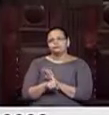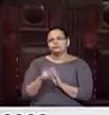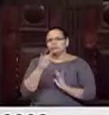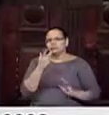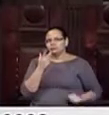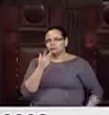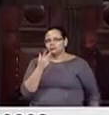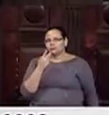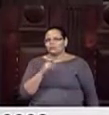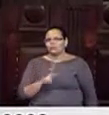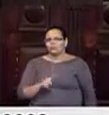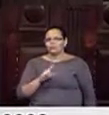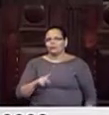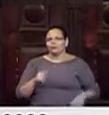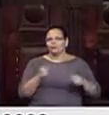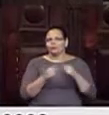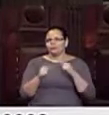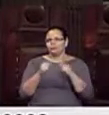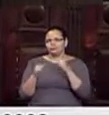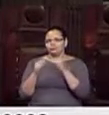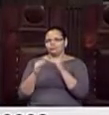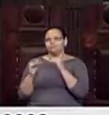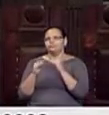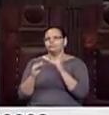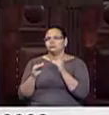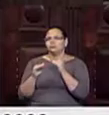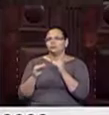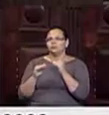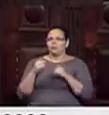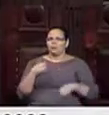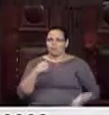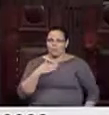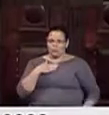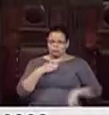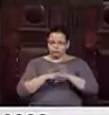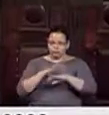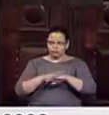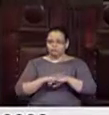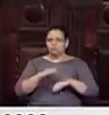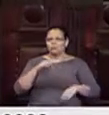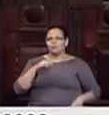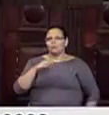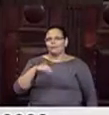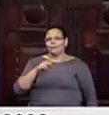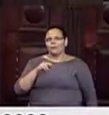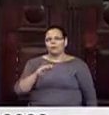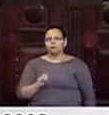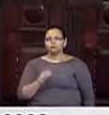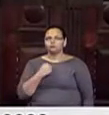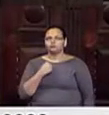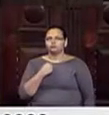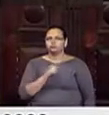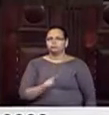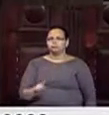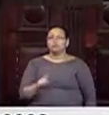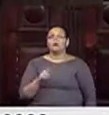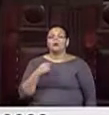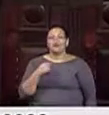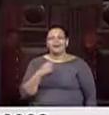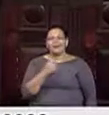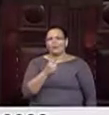disse, que não é uma divergência do deputado Márcio Pacheco, é uma divergência que